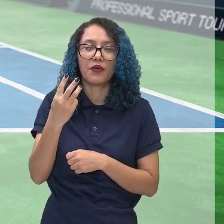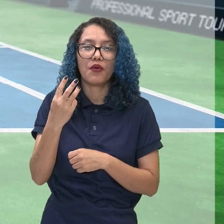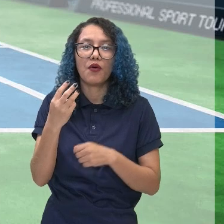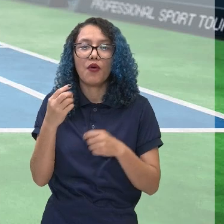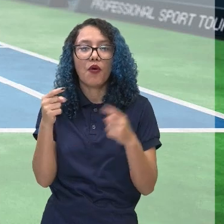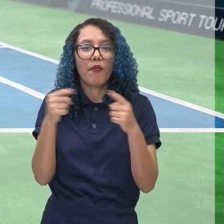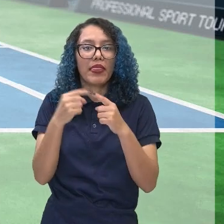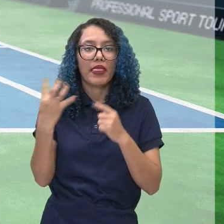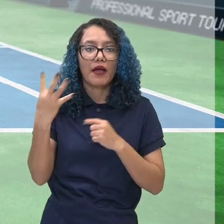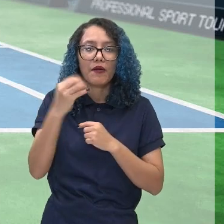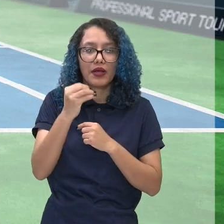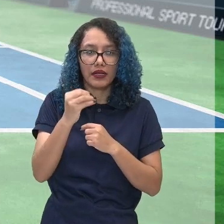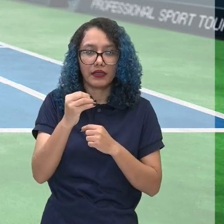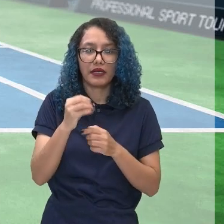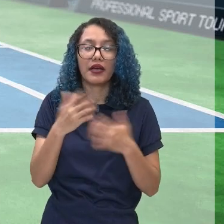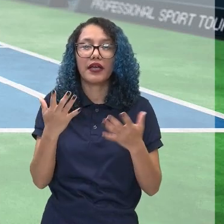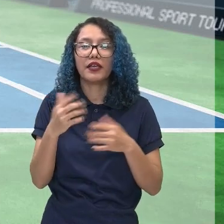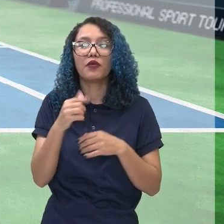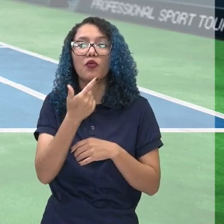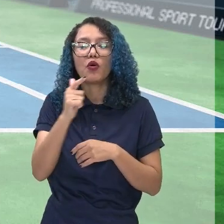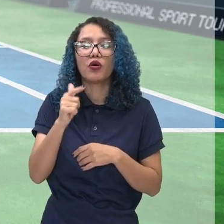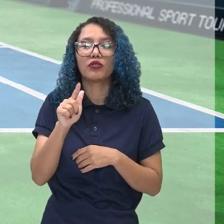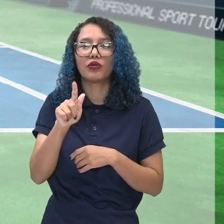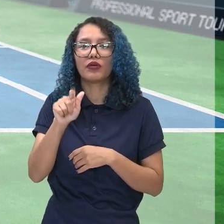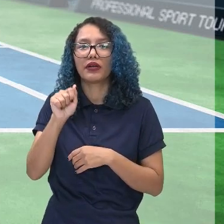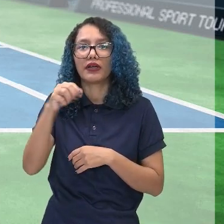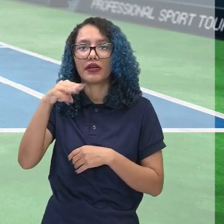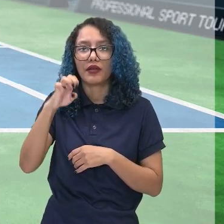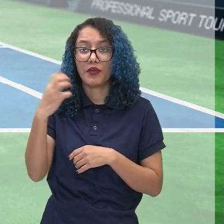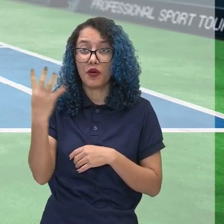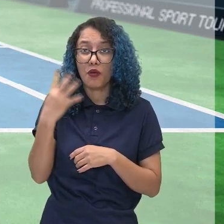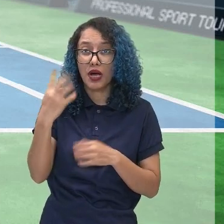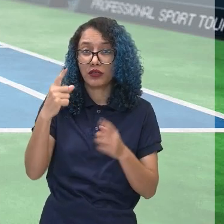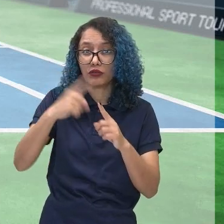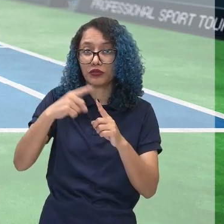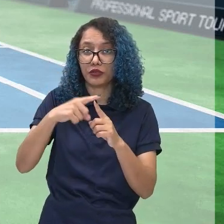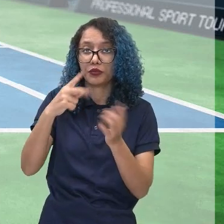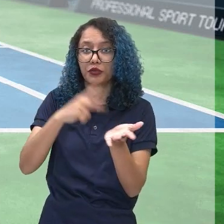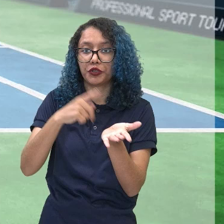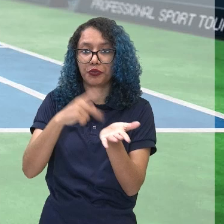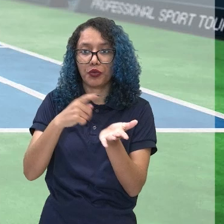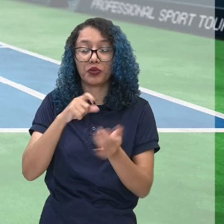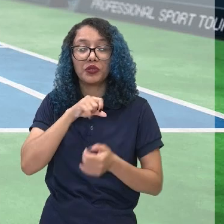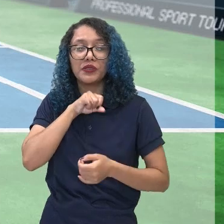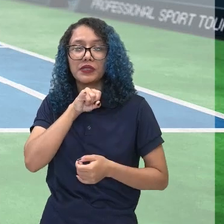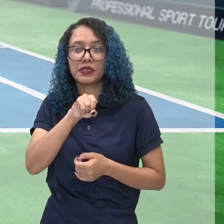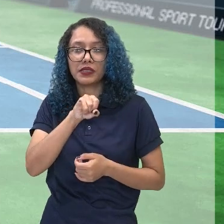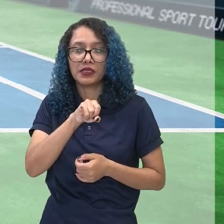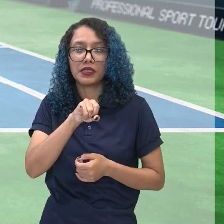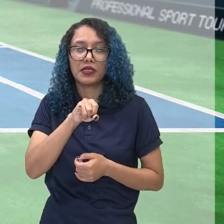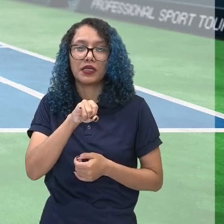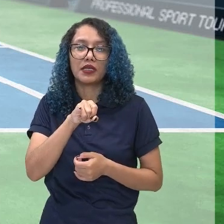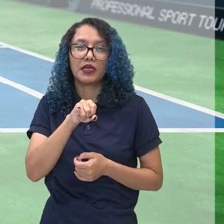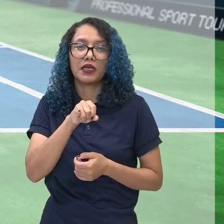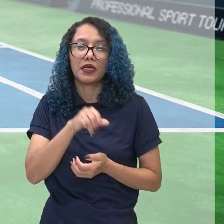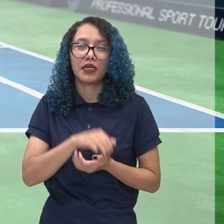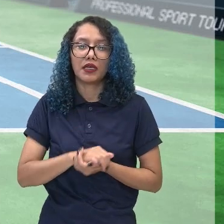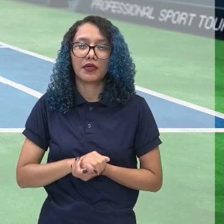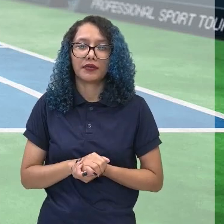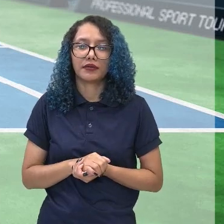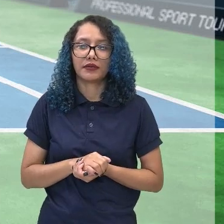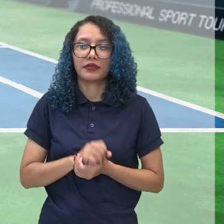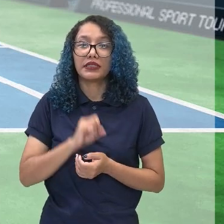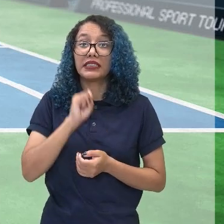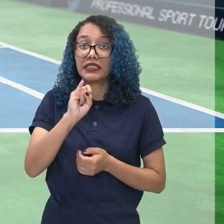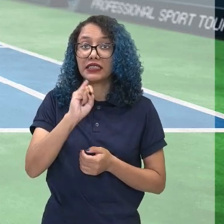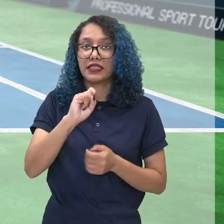fim a gente vai marcar o game, que é o 4º ponto se o jogador tiver uma vantagem ali de pelo menos 2 pontos